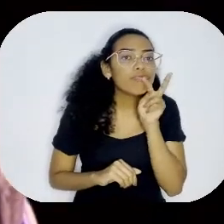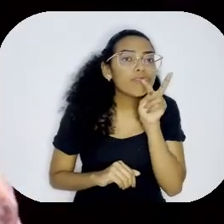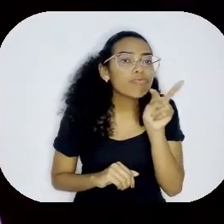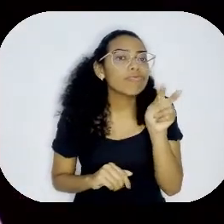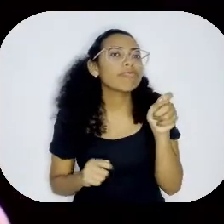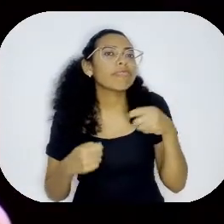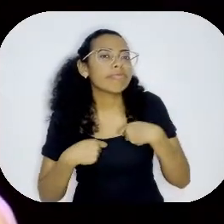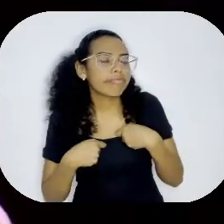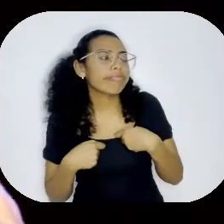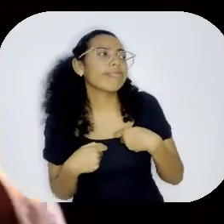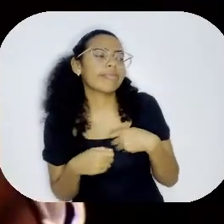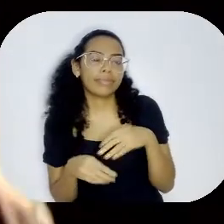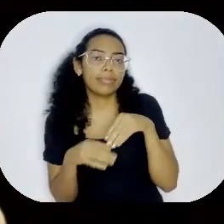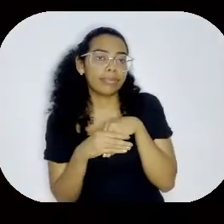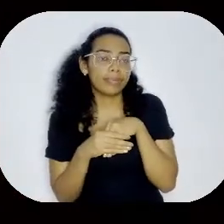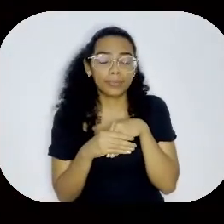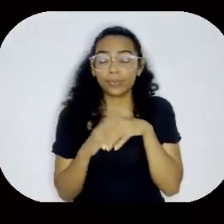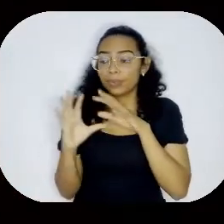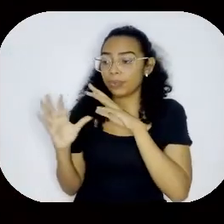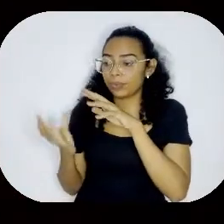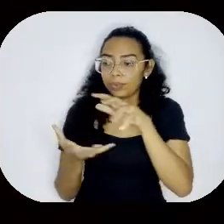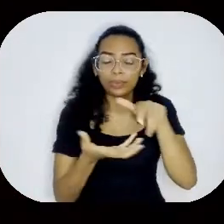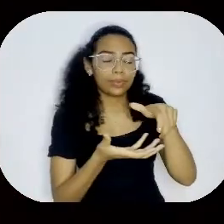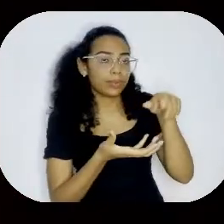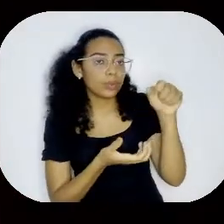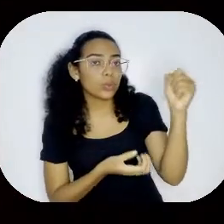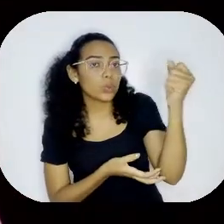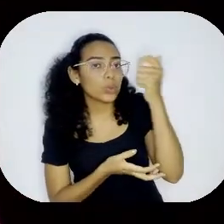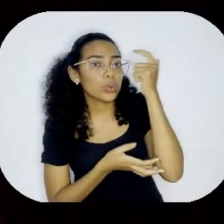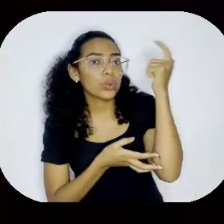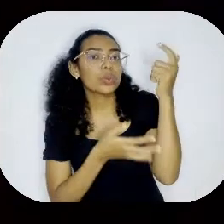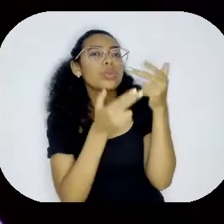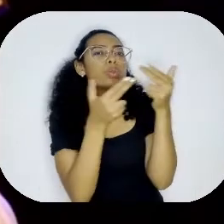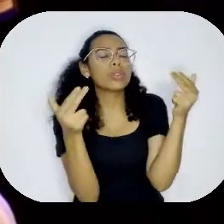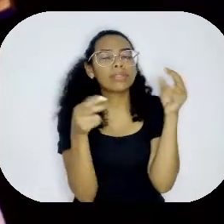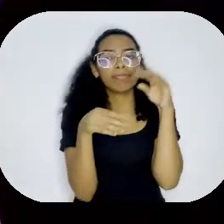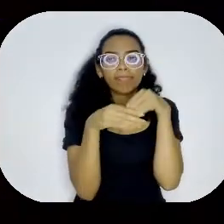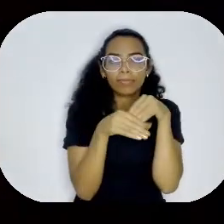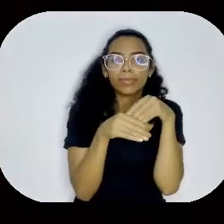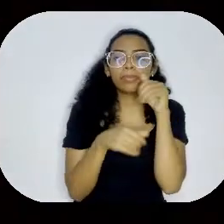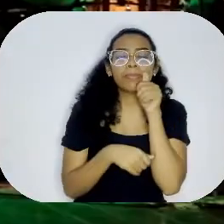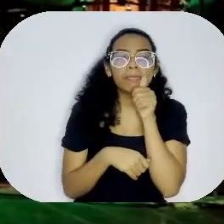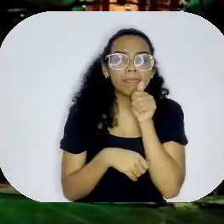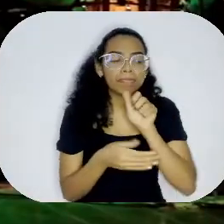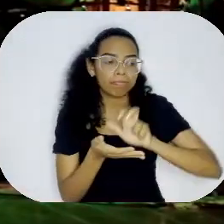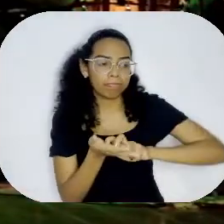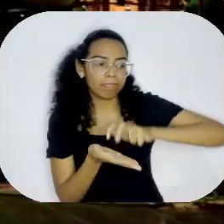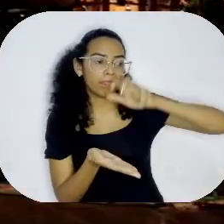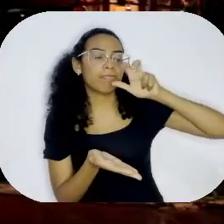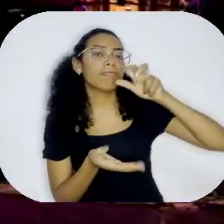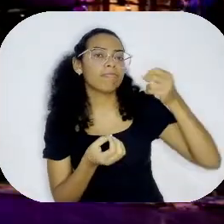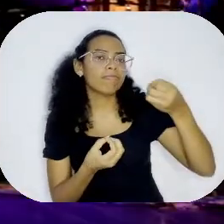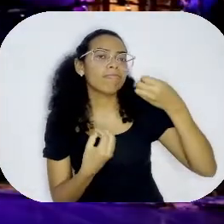Olhos de mar, universo em flor, raios de luz, divina manhã, estrada